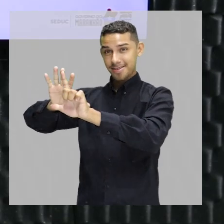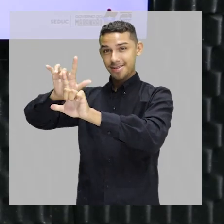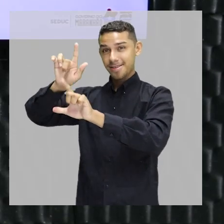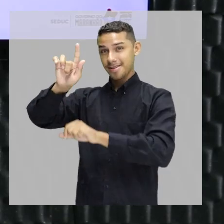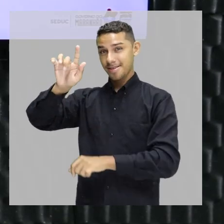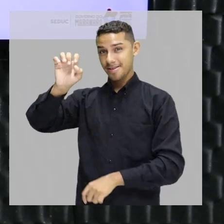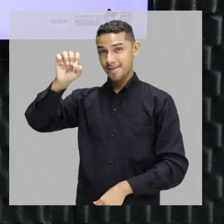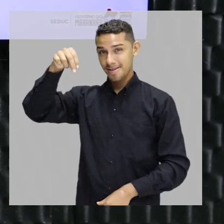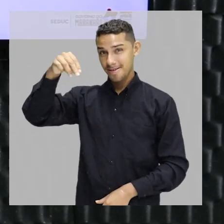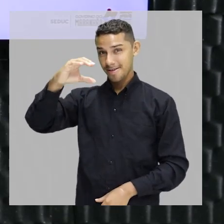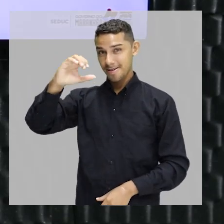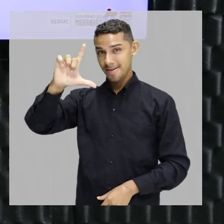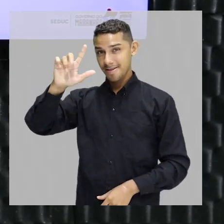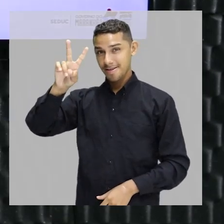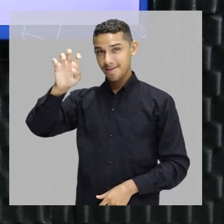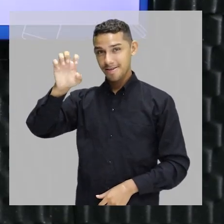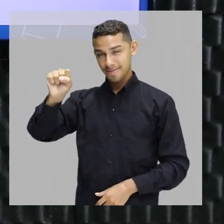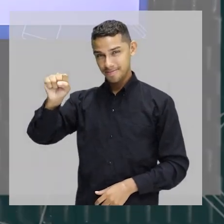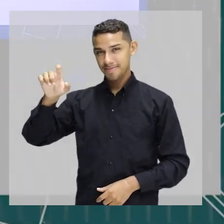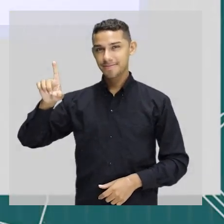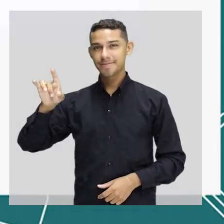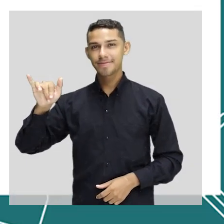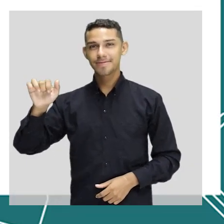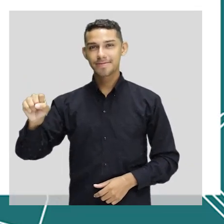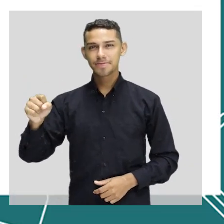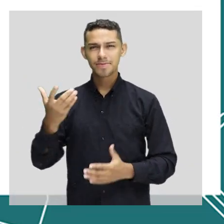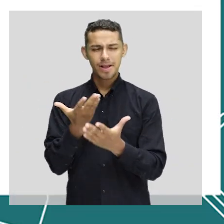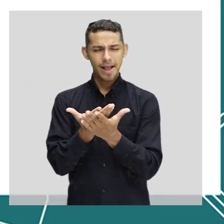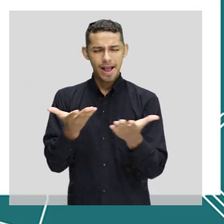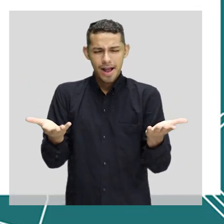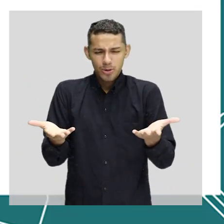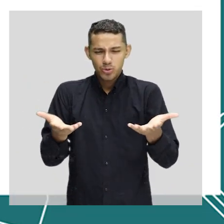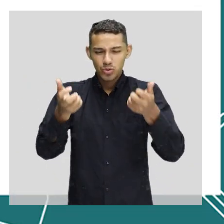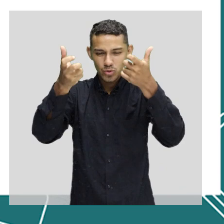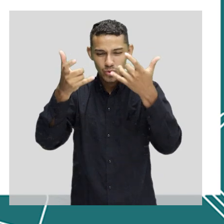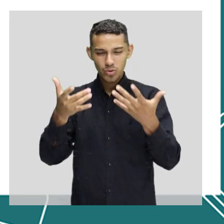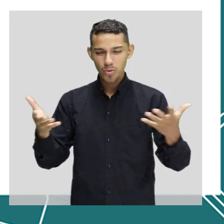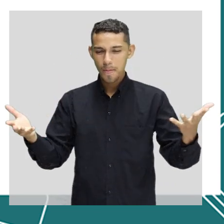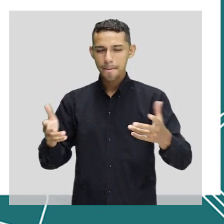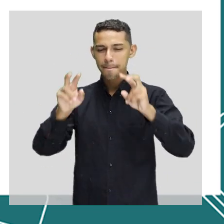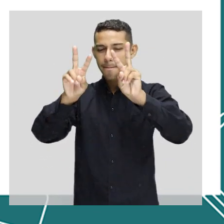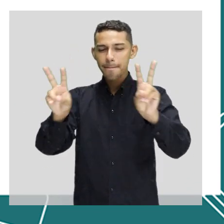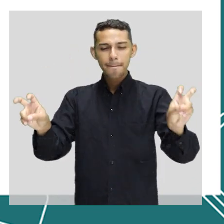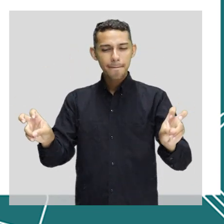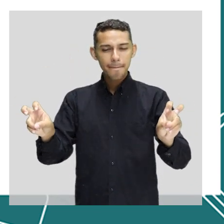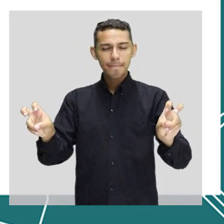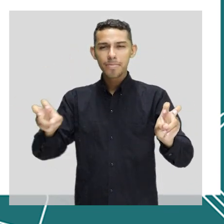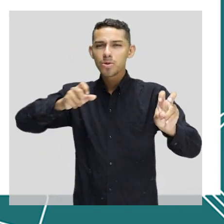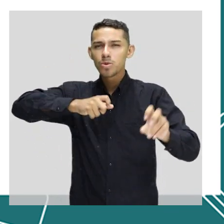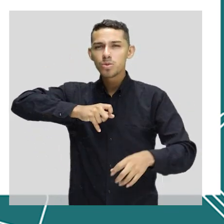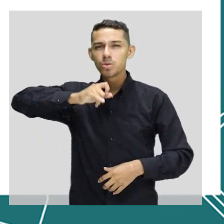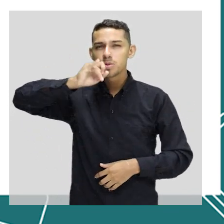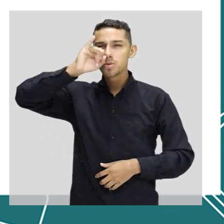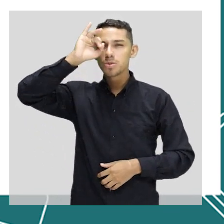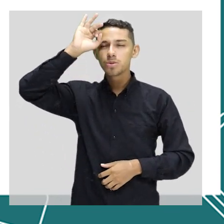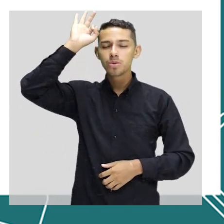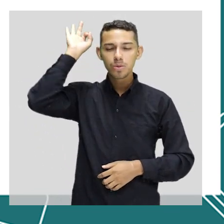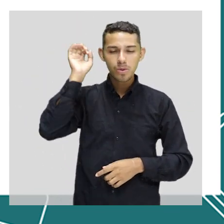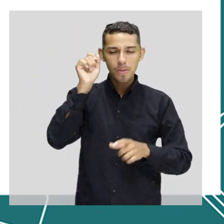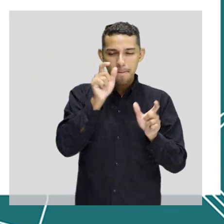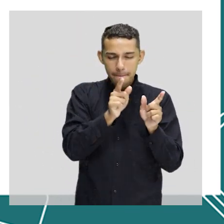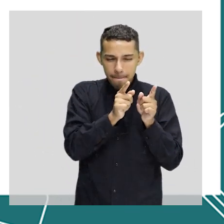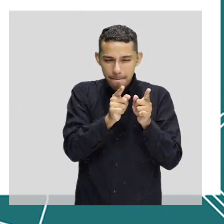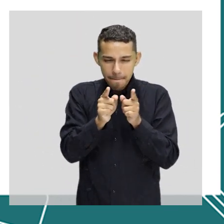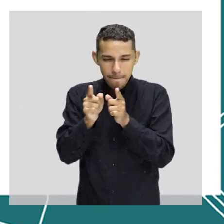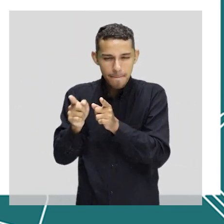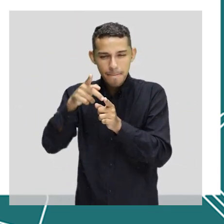né, nossa aula de física de hoje, nós vamos falar sobre aceleradores de partículas. Então, fica ligadinho aí que tem muita coisa legal aqui